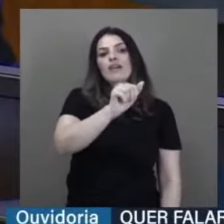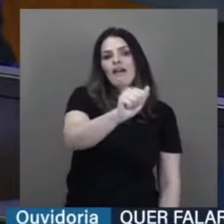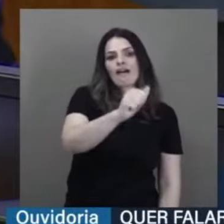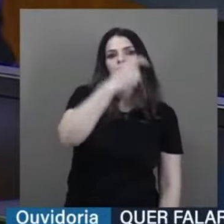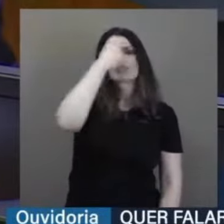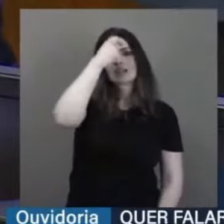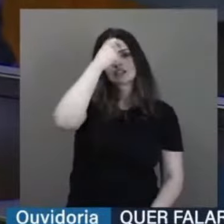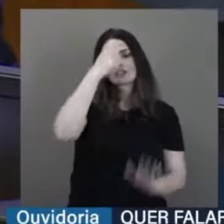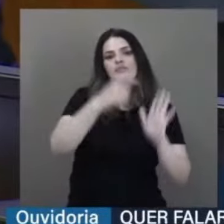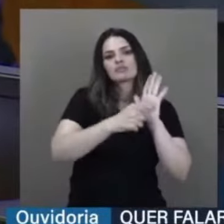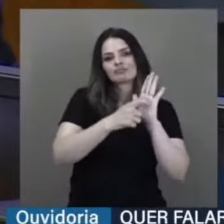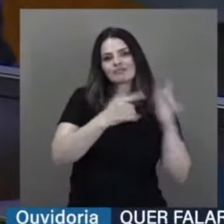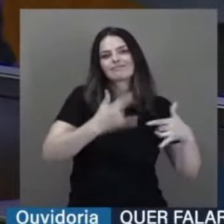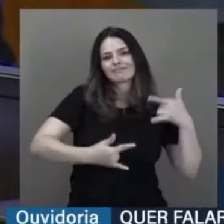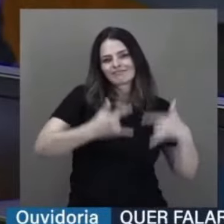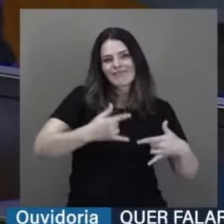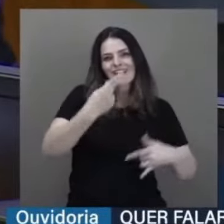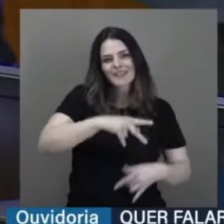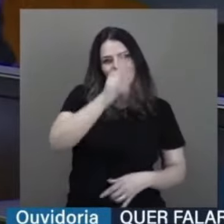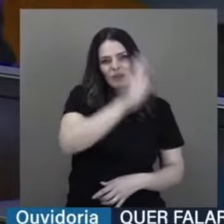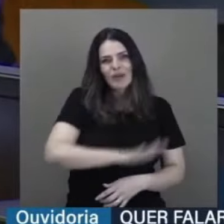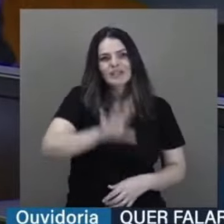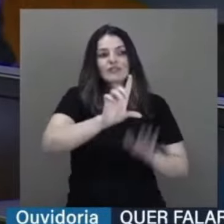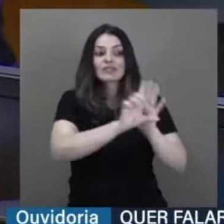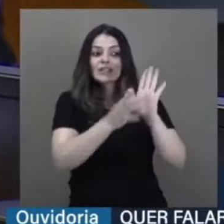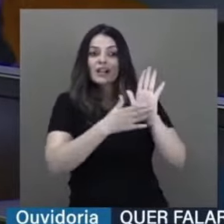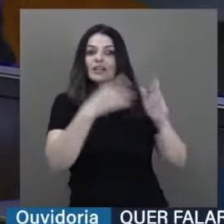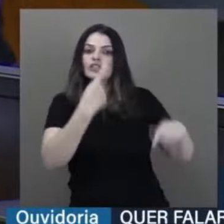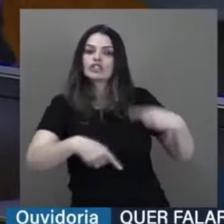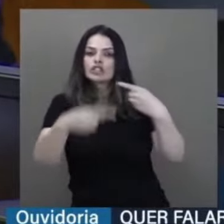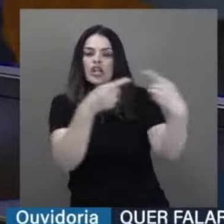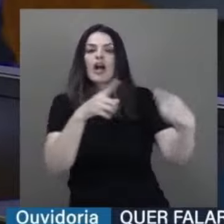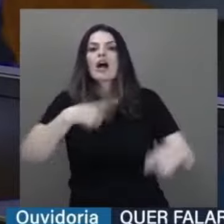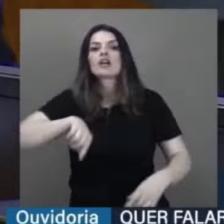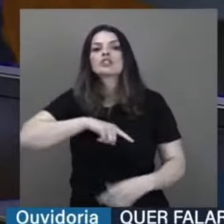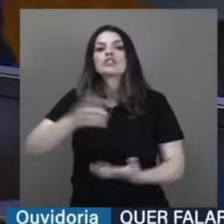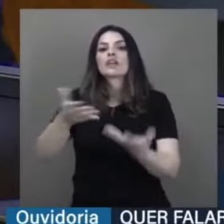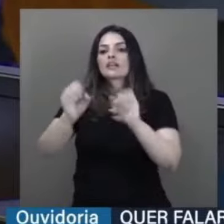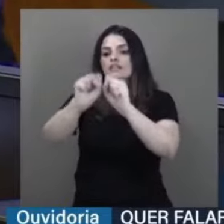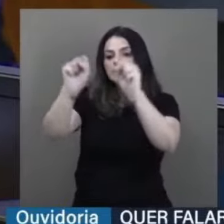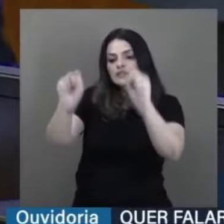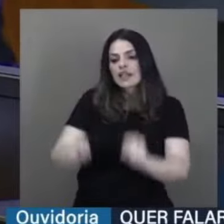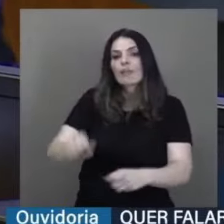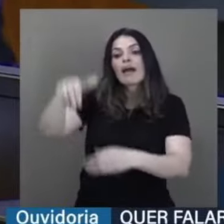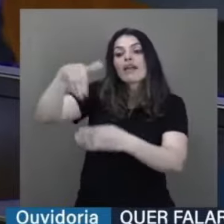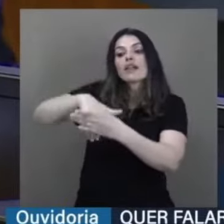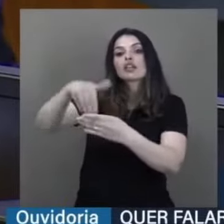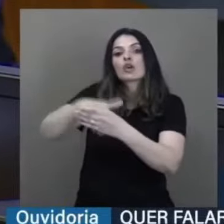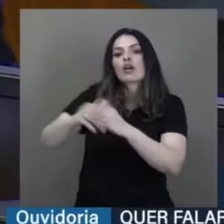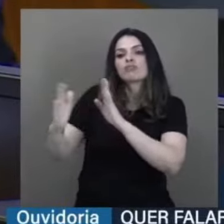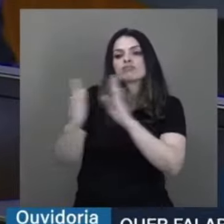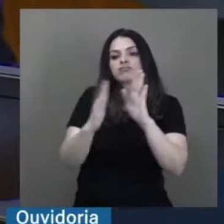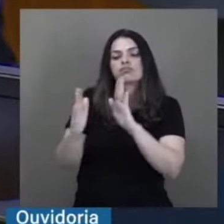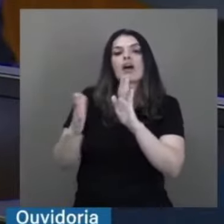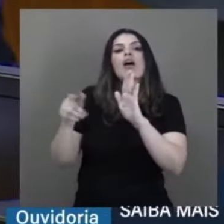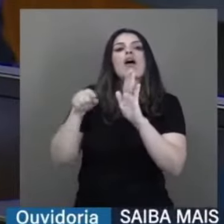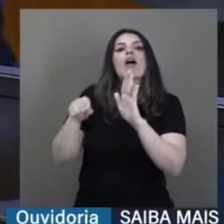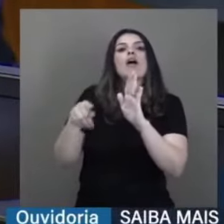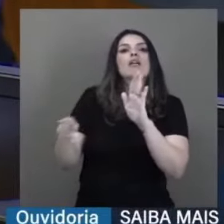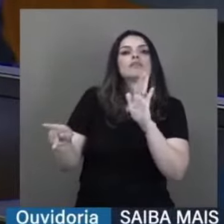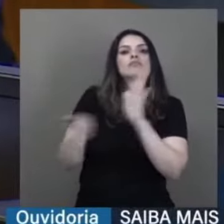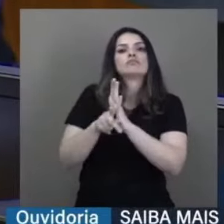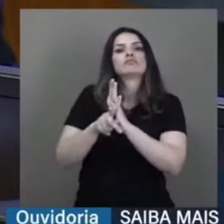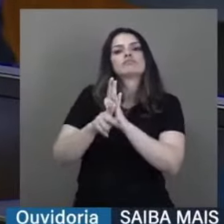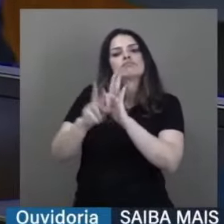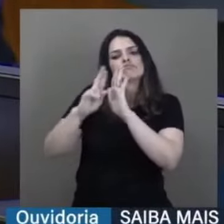no Brasil estaremos atentos à reformulação do sistema Eleitoral codificando de uma